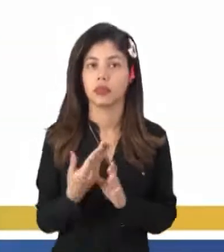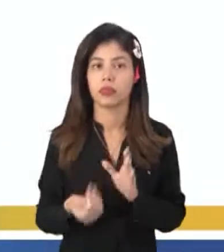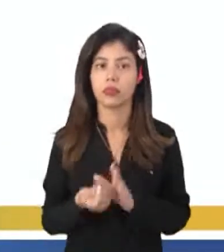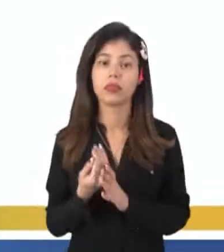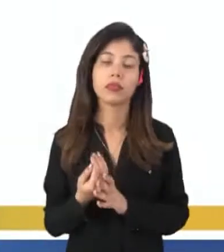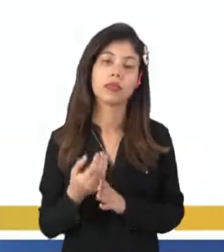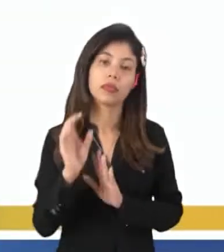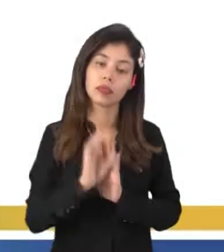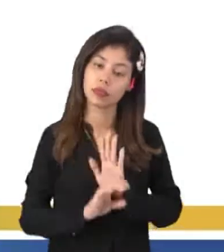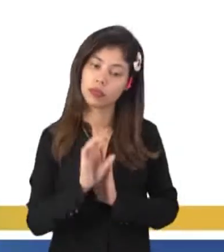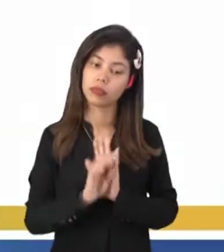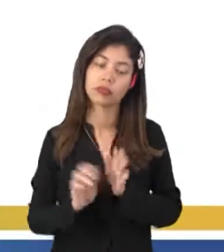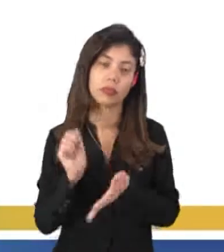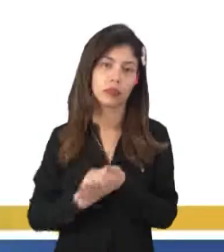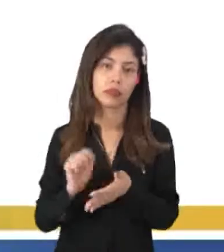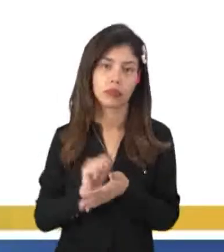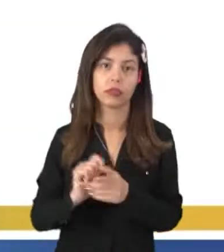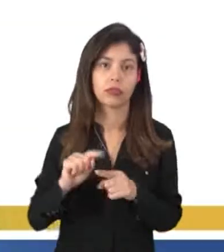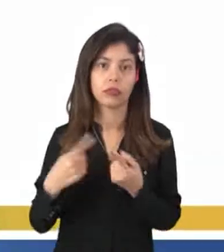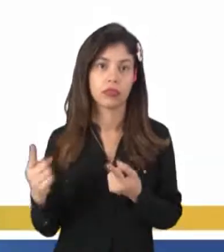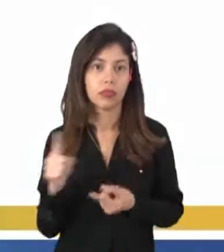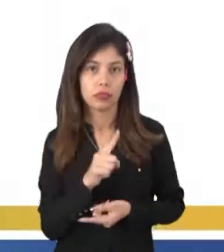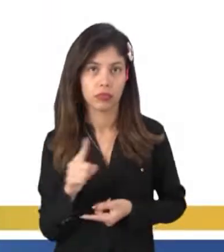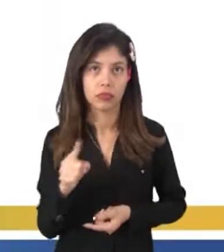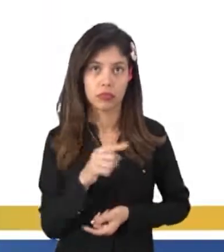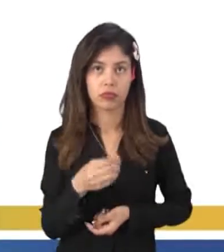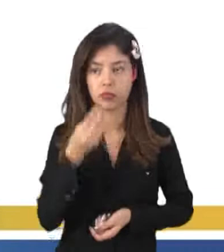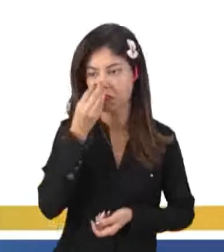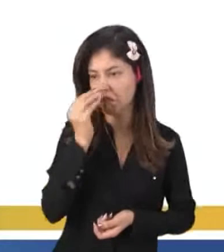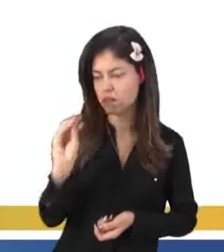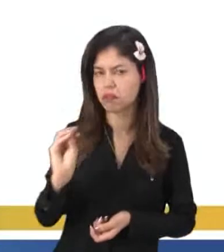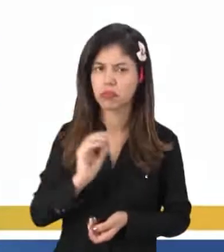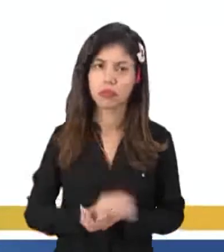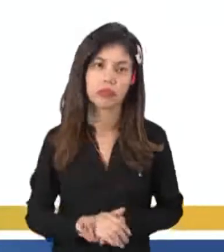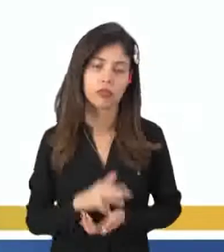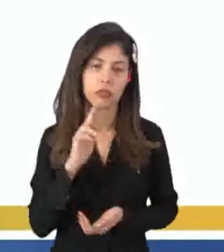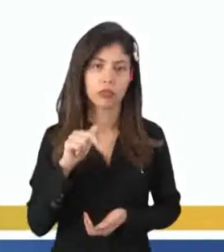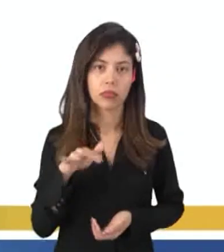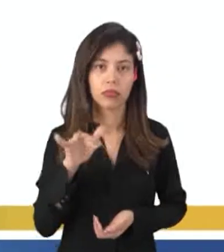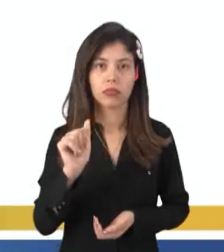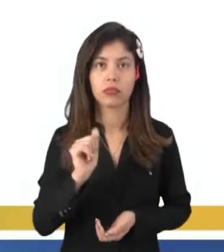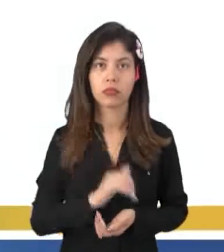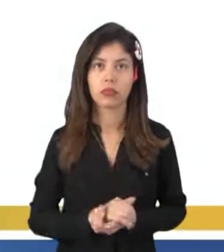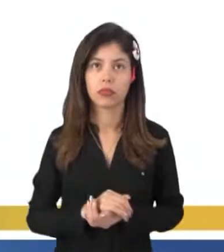seu conteúdo escrito, mas não estão desprezando a sua forma,